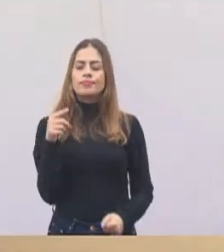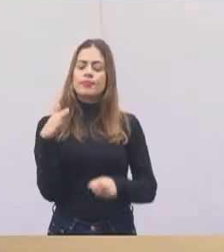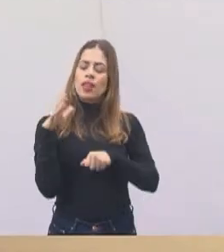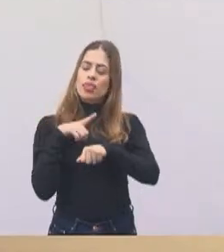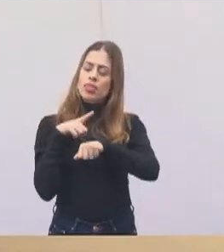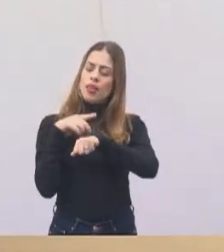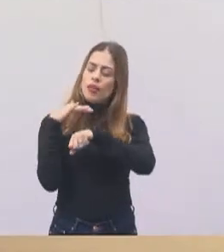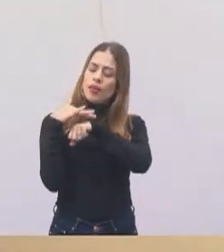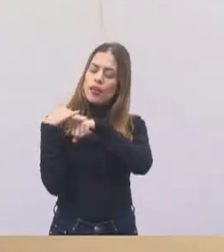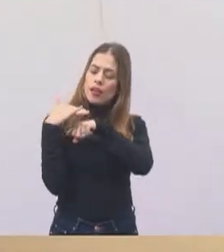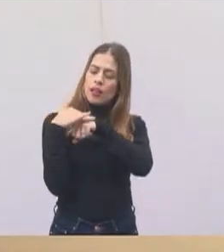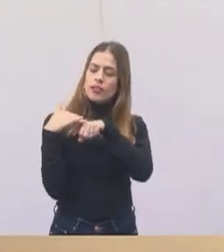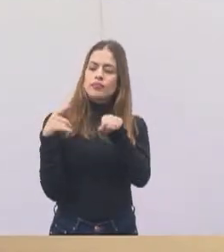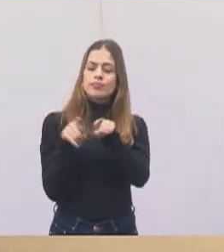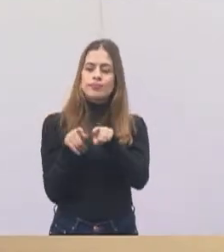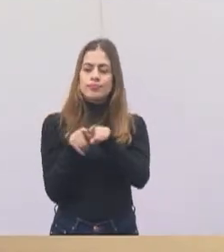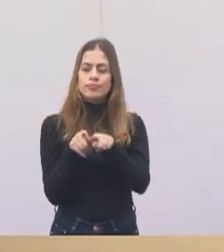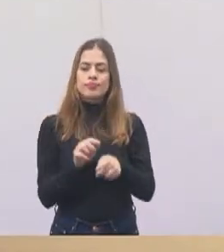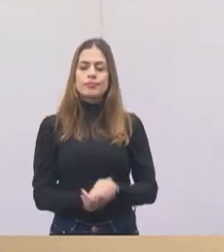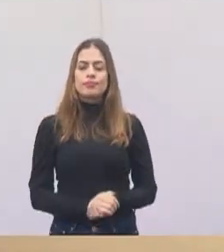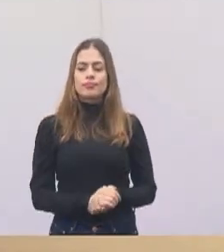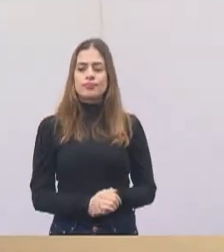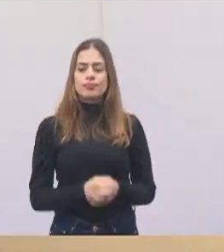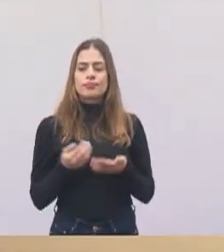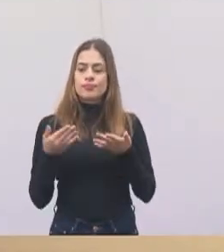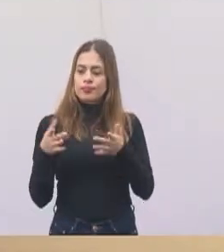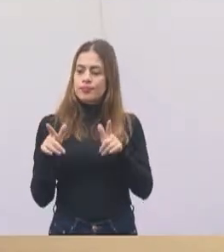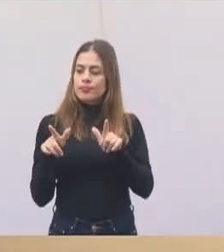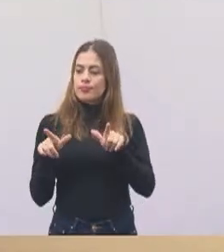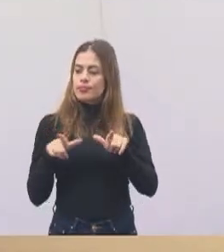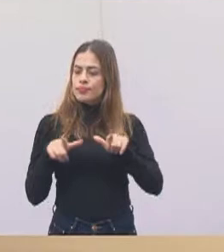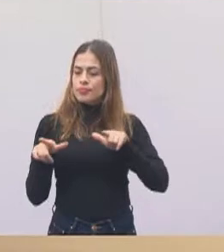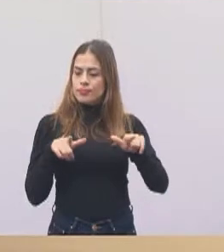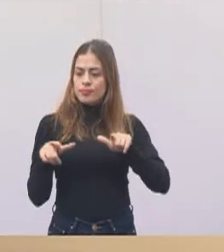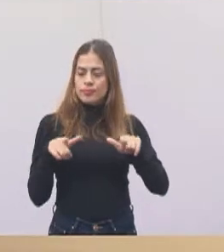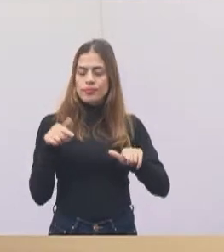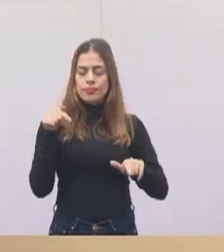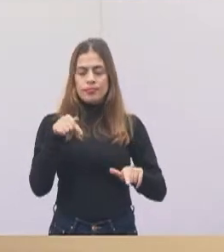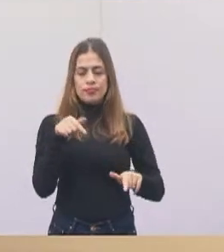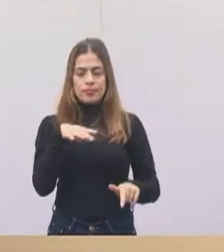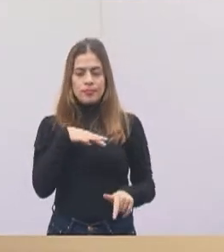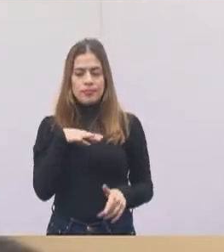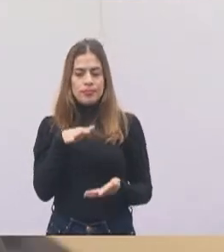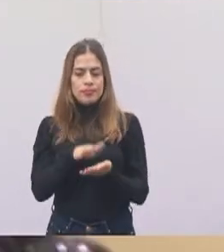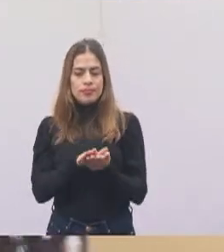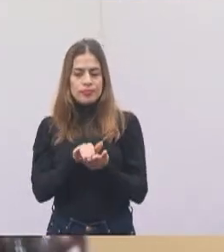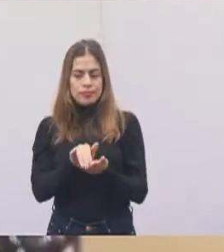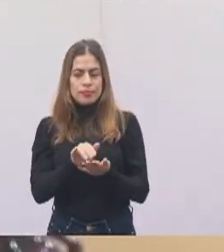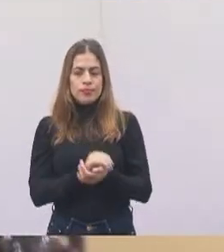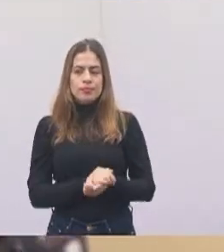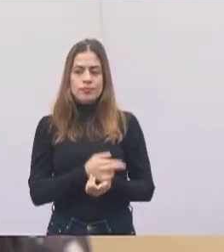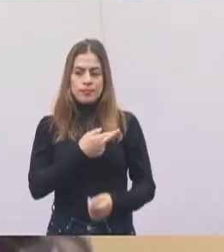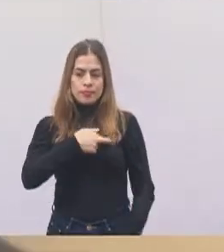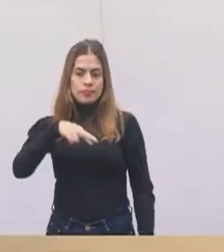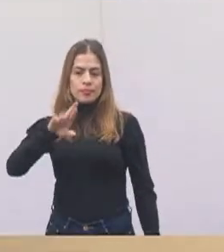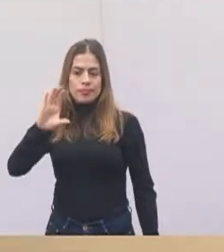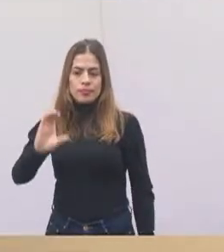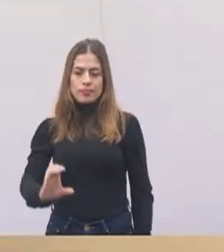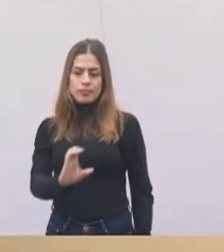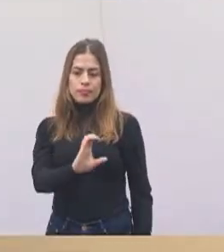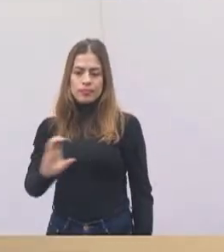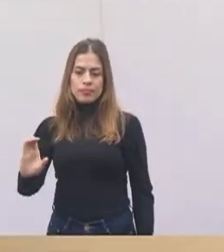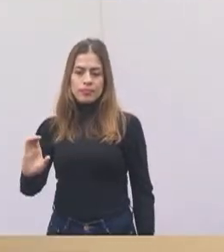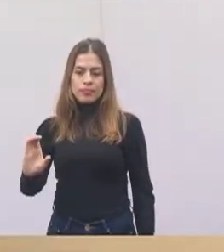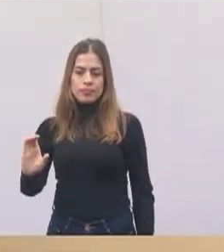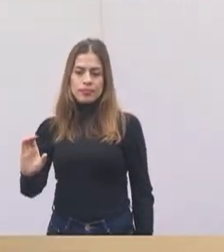carinho também sobre você, sobre o trabalho aí na nossa cidade, falando da religião católica, né,